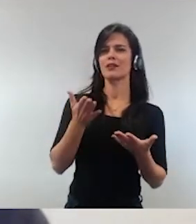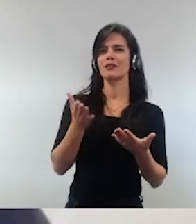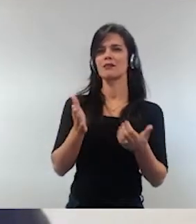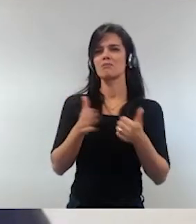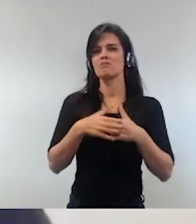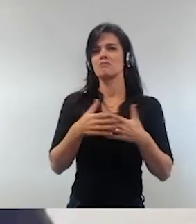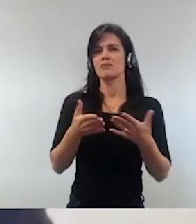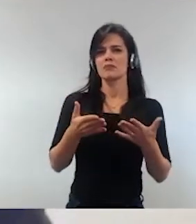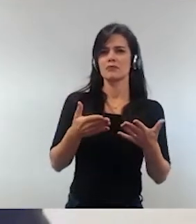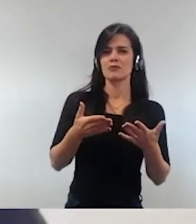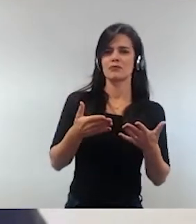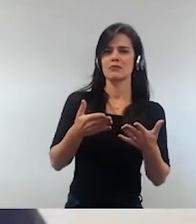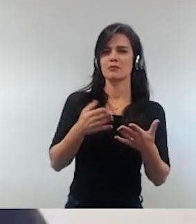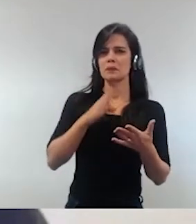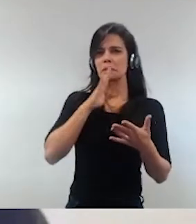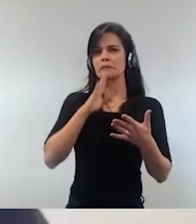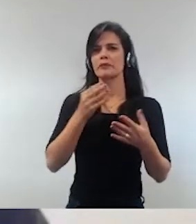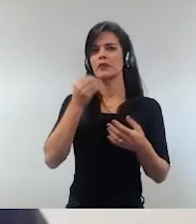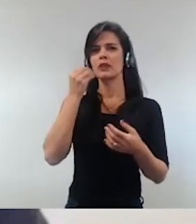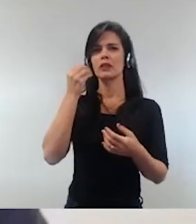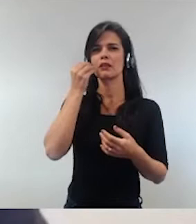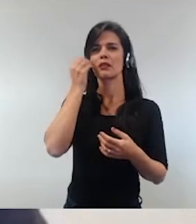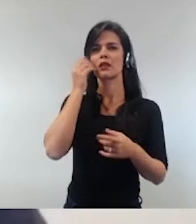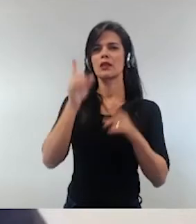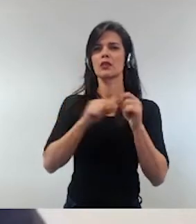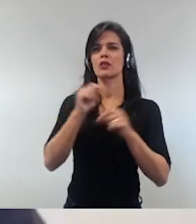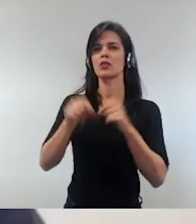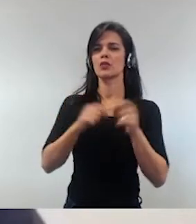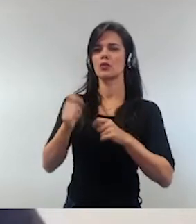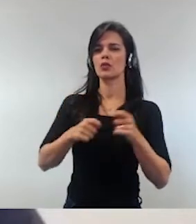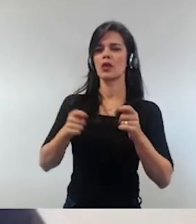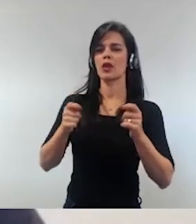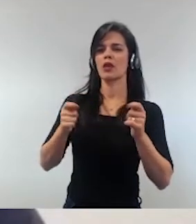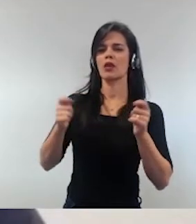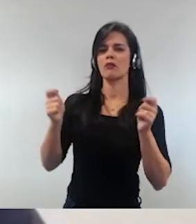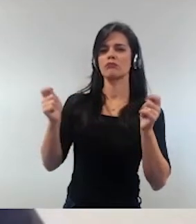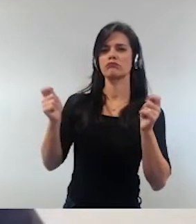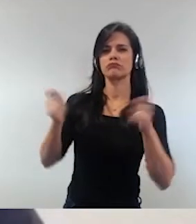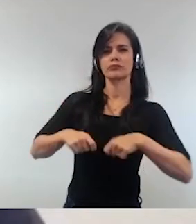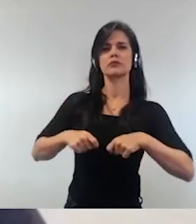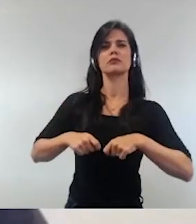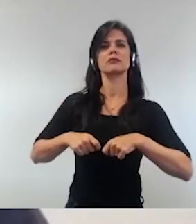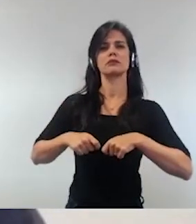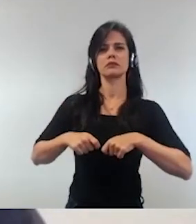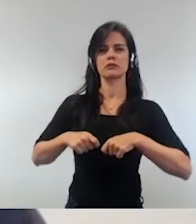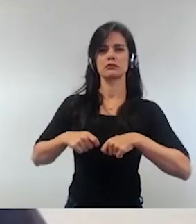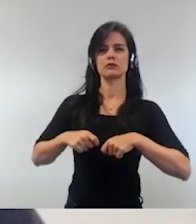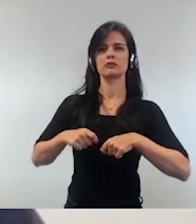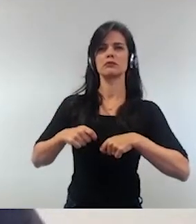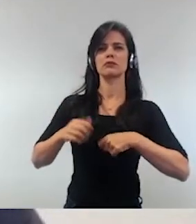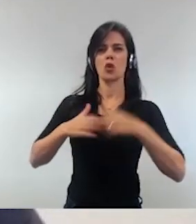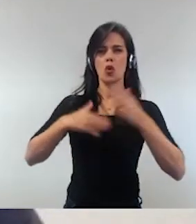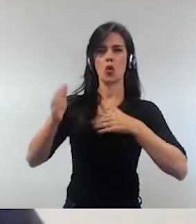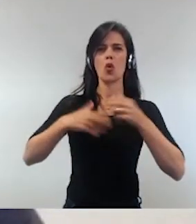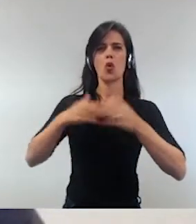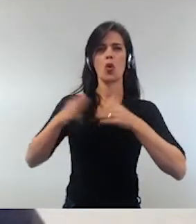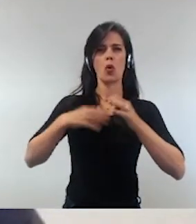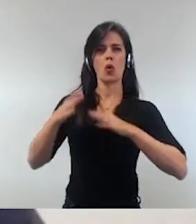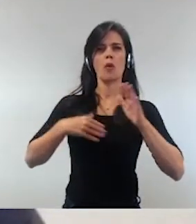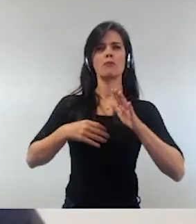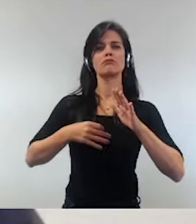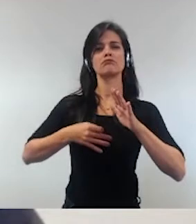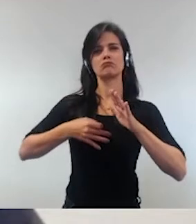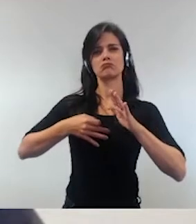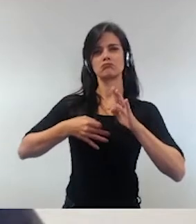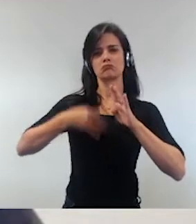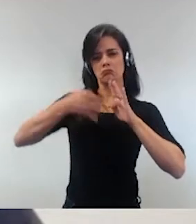boa técnica, restabelecendo a competência dos entes, né, previstos legalmente, e a